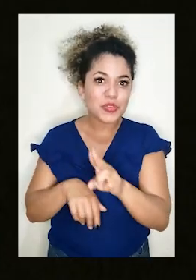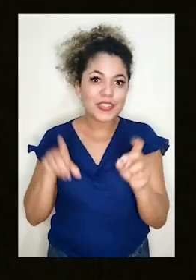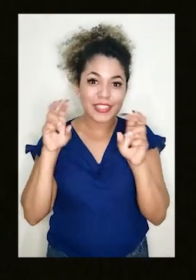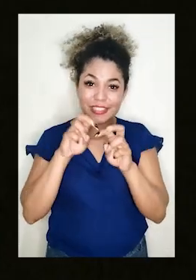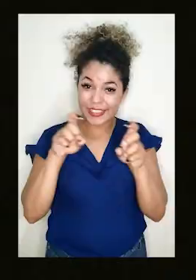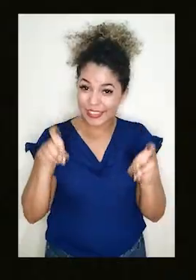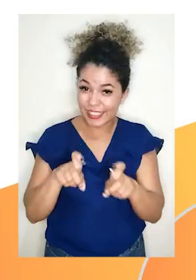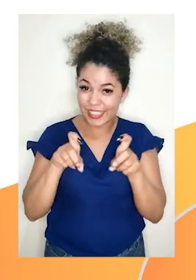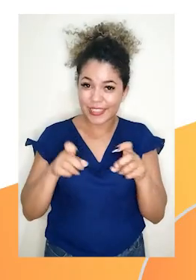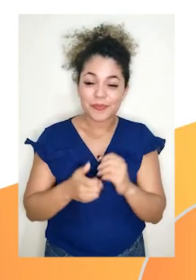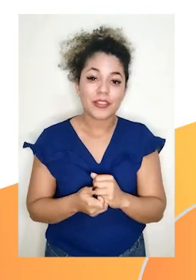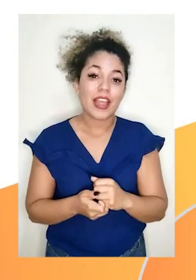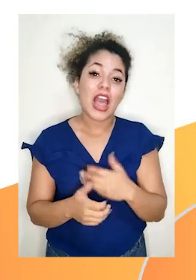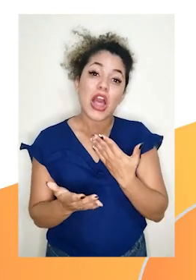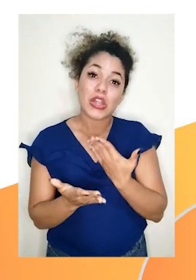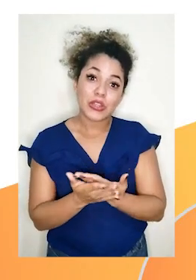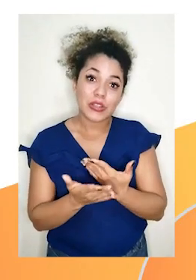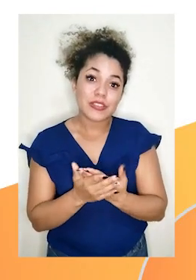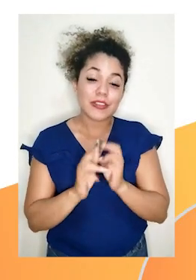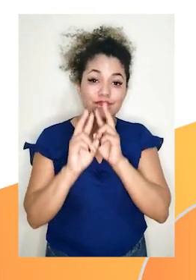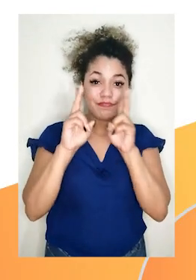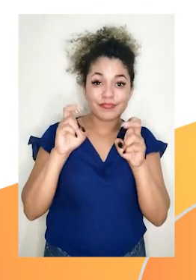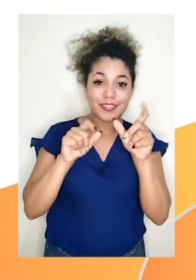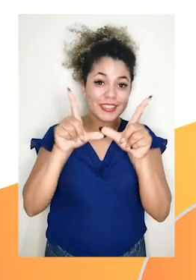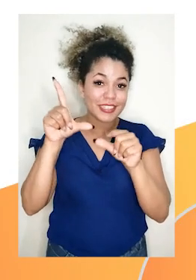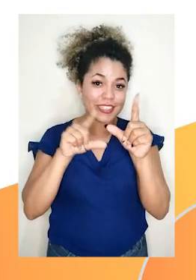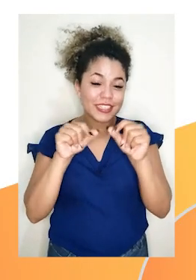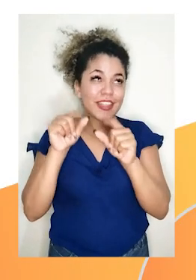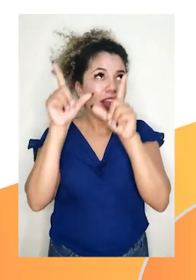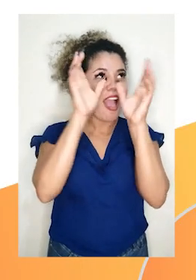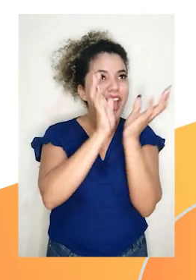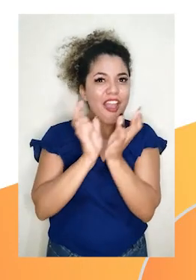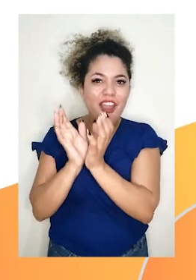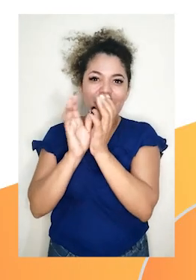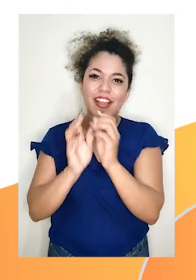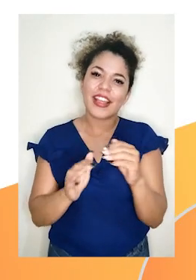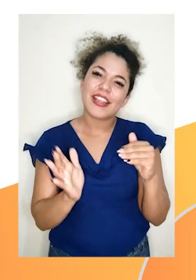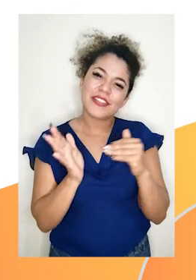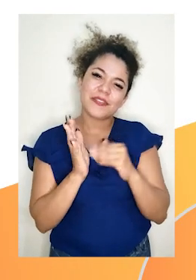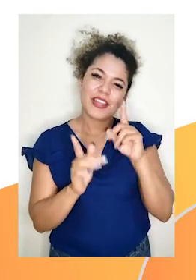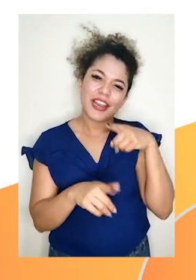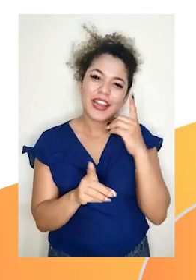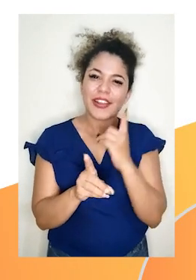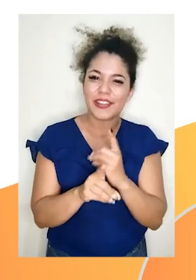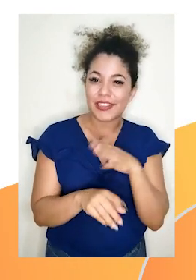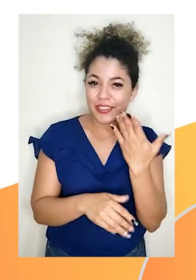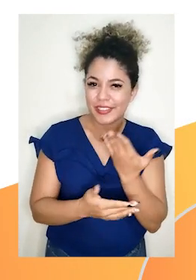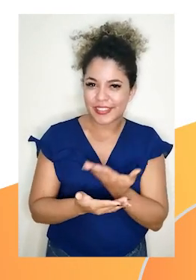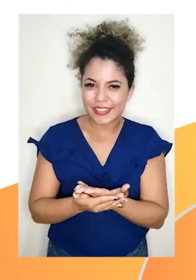É isso, pessoal. Essa foi a nossa aula sobre estrelas, constelações. Até uma próxima!